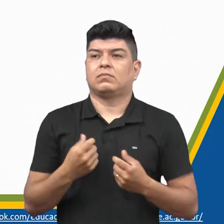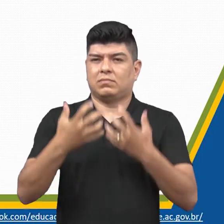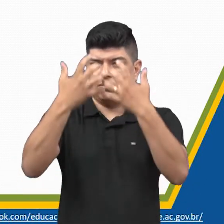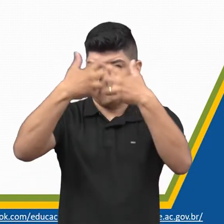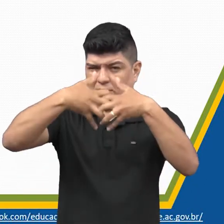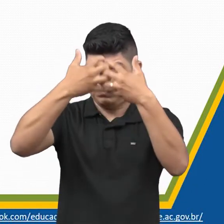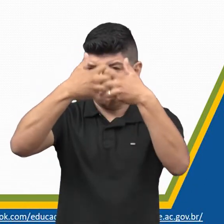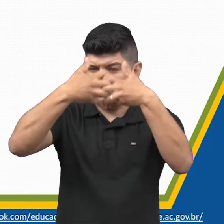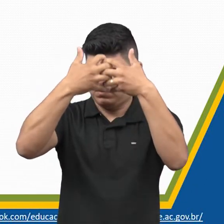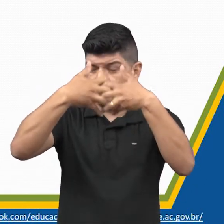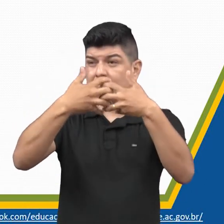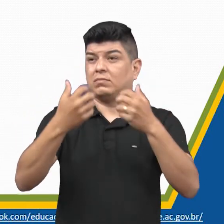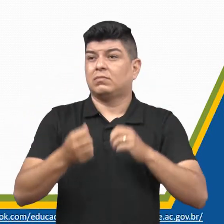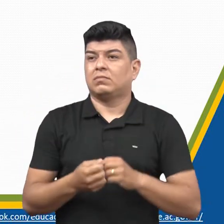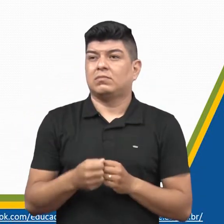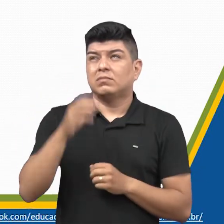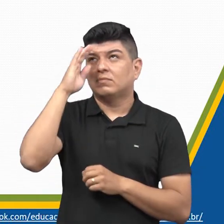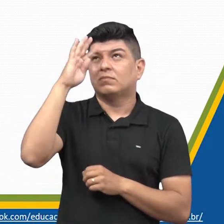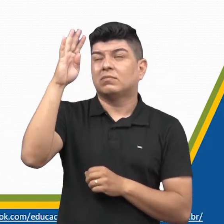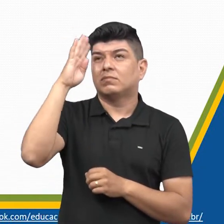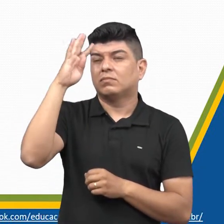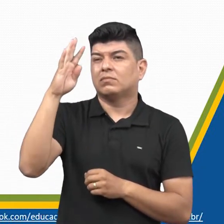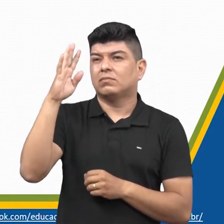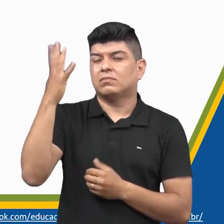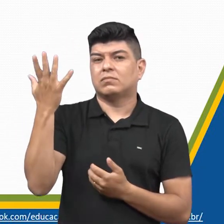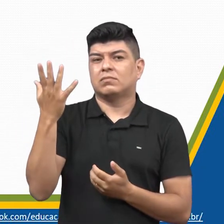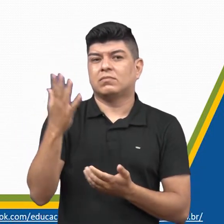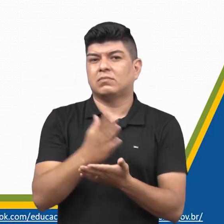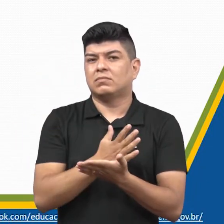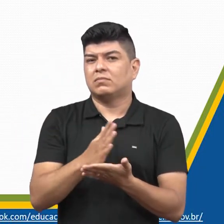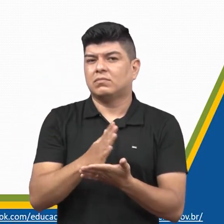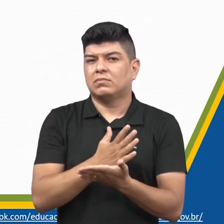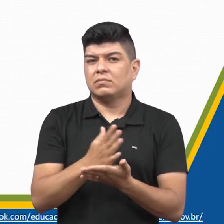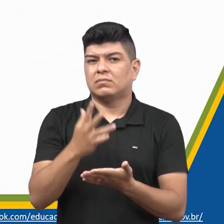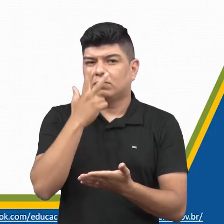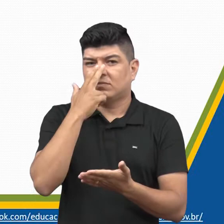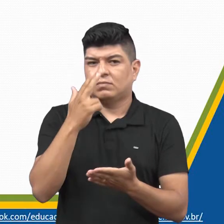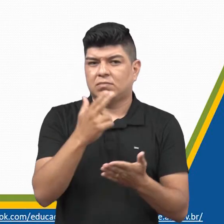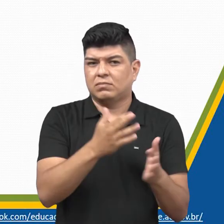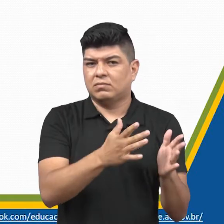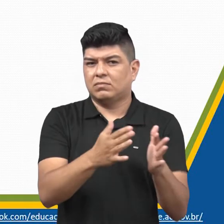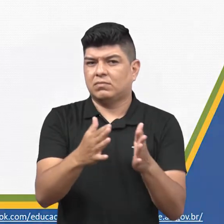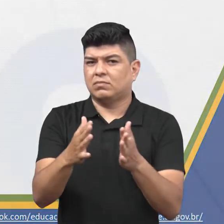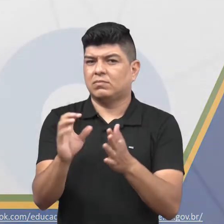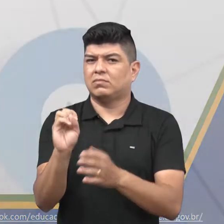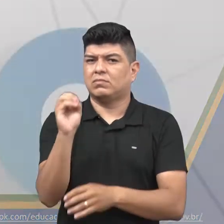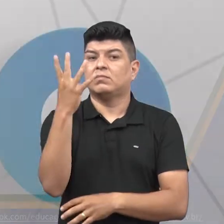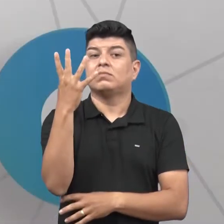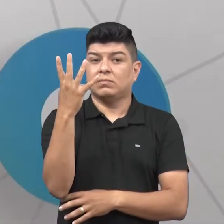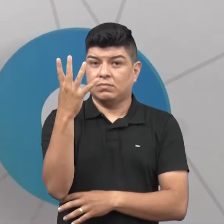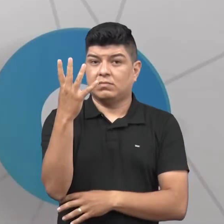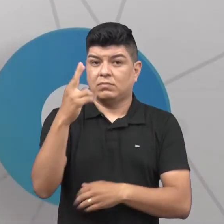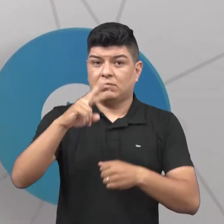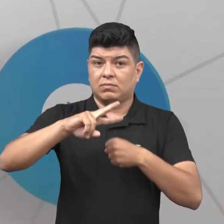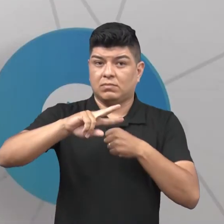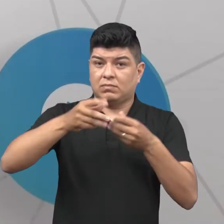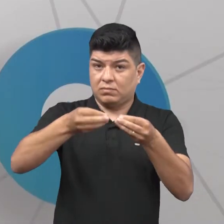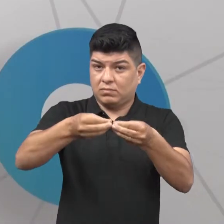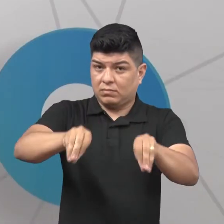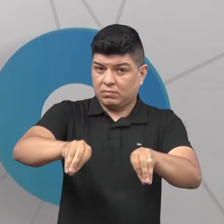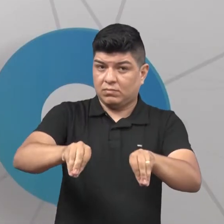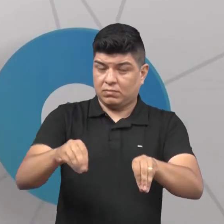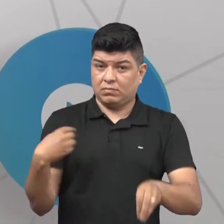complexa. Porque se nós imaginamos algo, nós vamos desencadear uma série de outros fatores. As consequências das